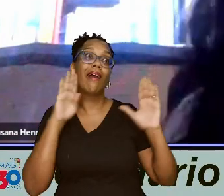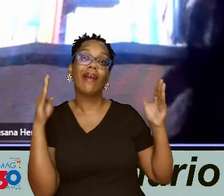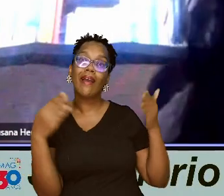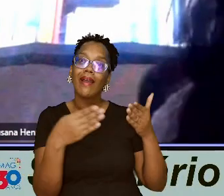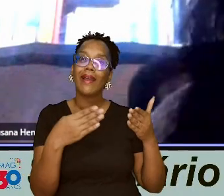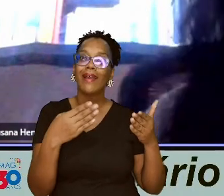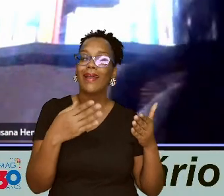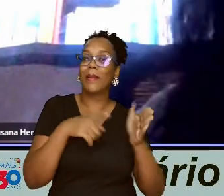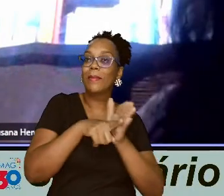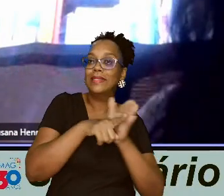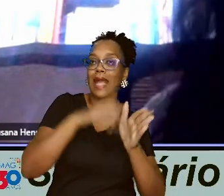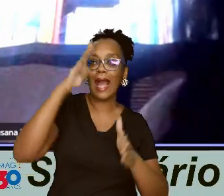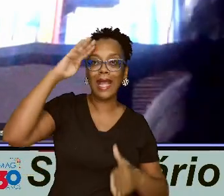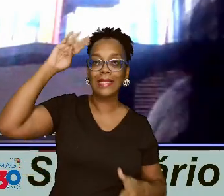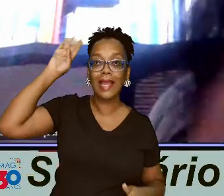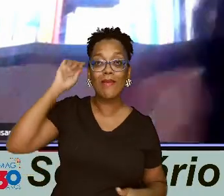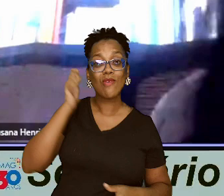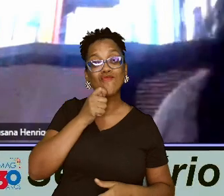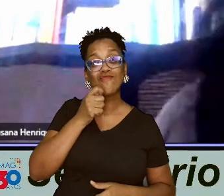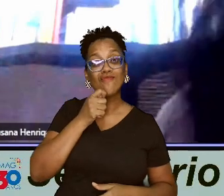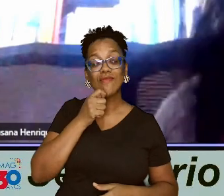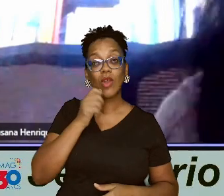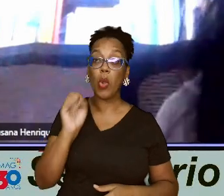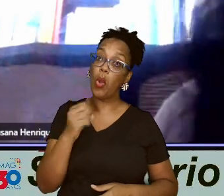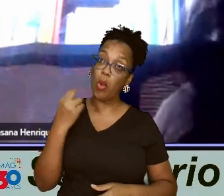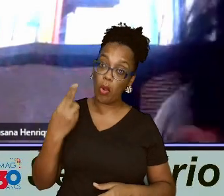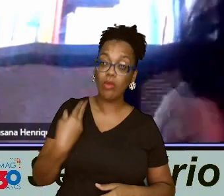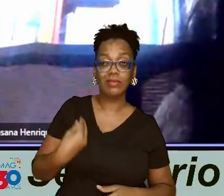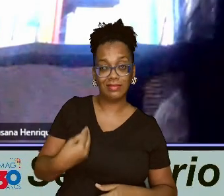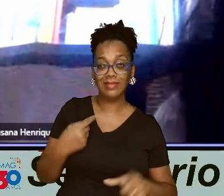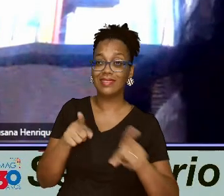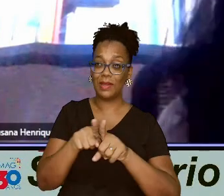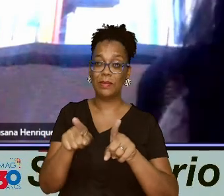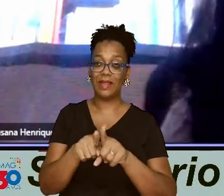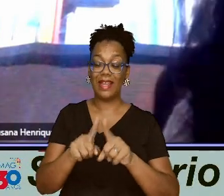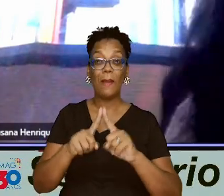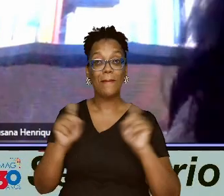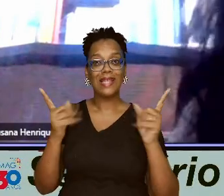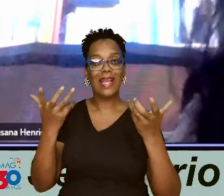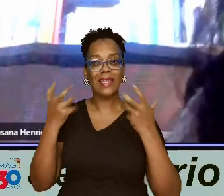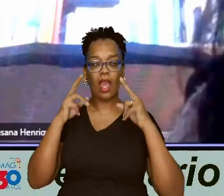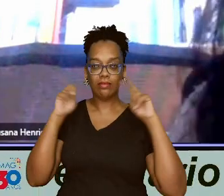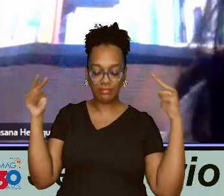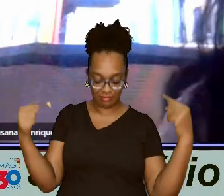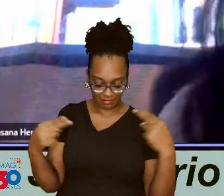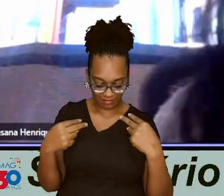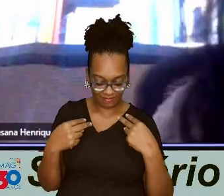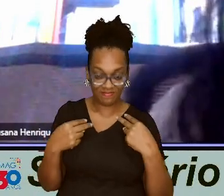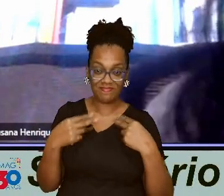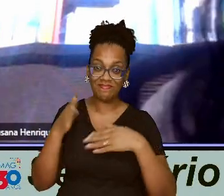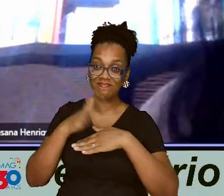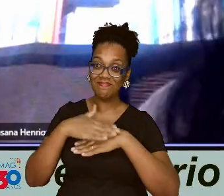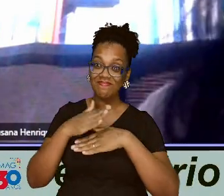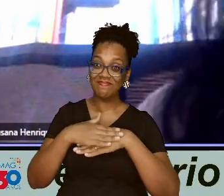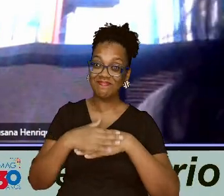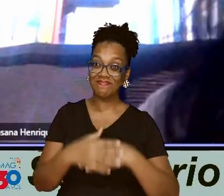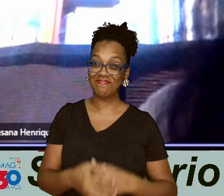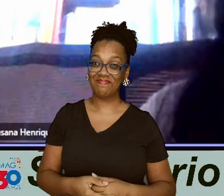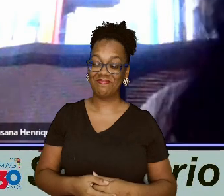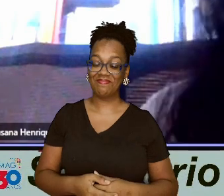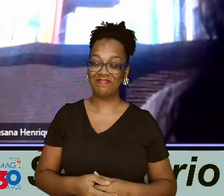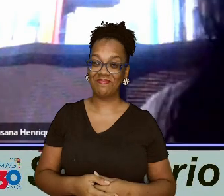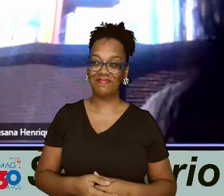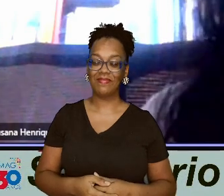mais acadêmica, né? Ou estão também, né, mas estão querendo olhar para o seu próprio umbigo. E eu acho